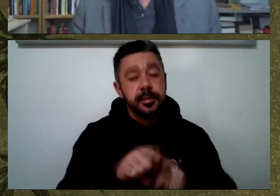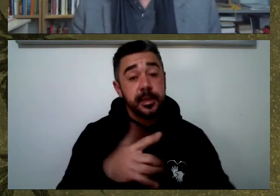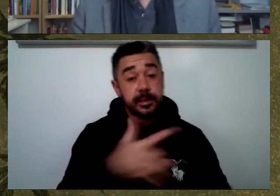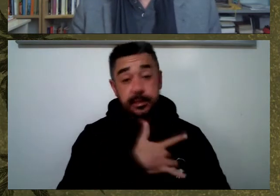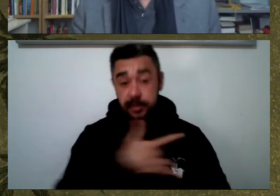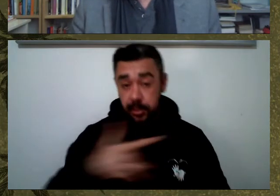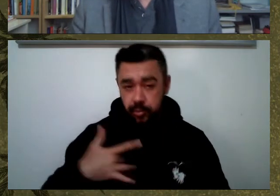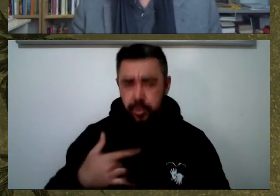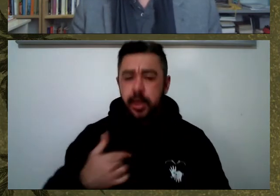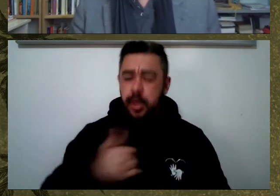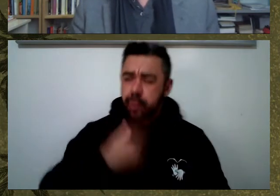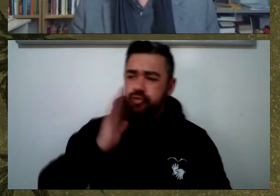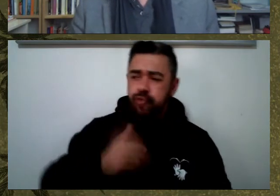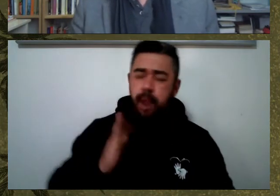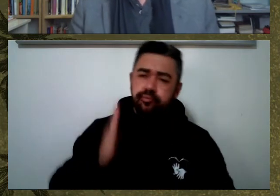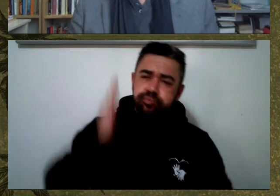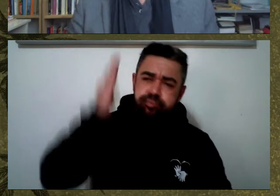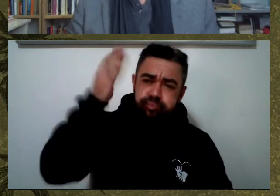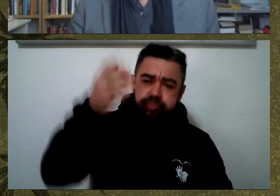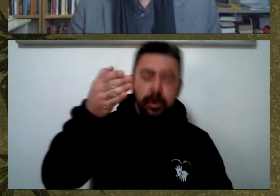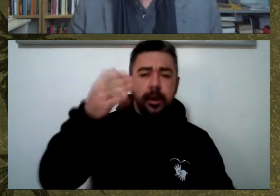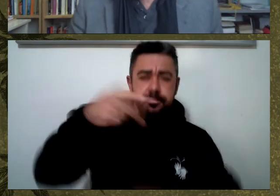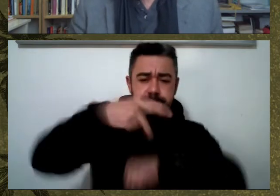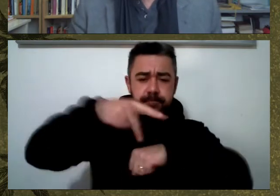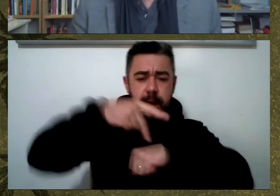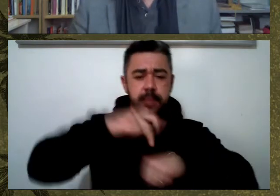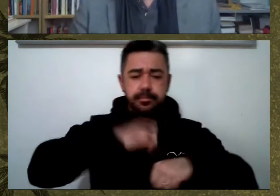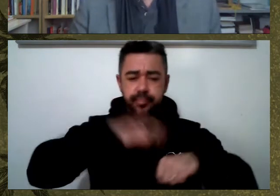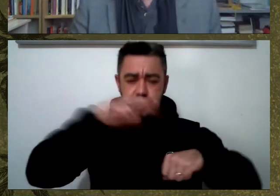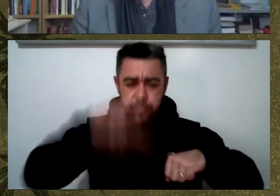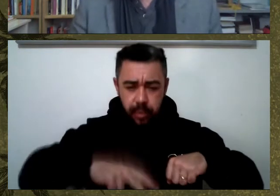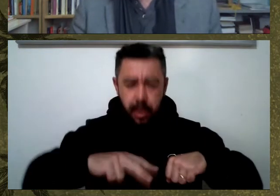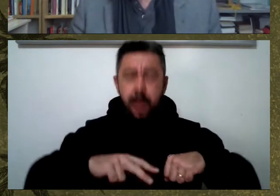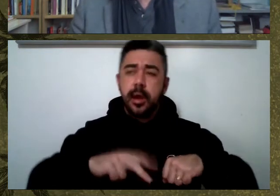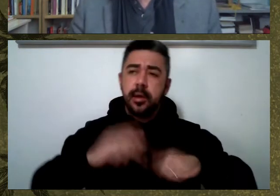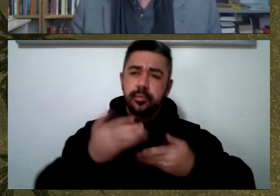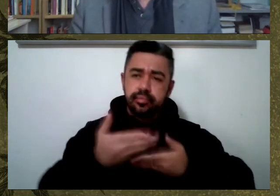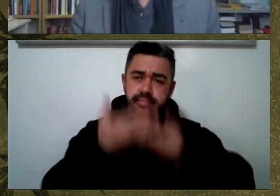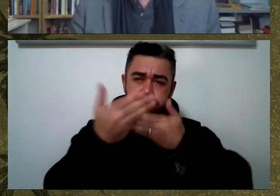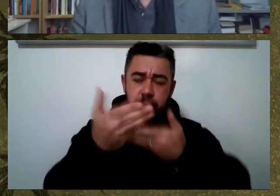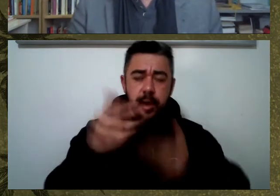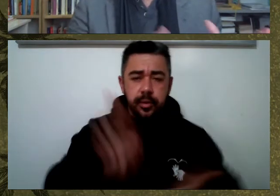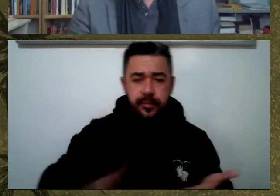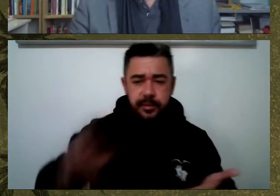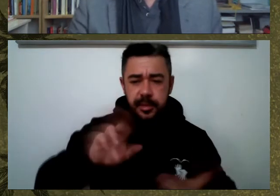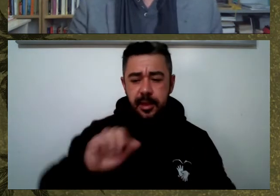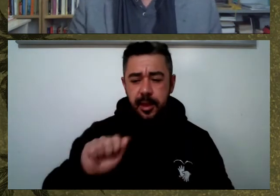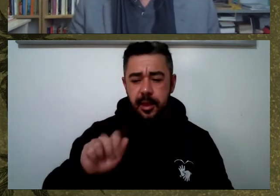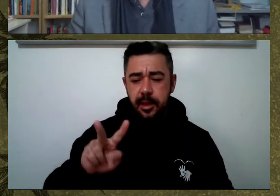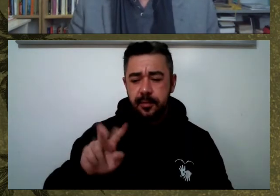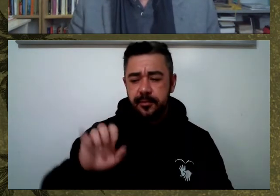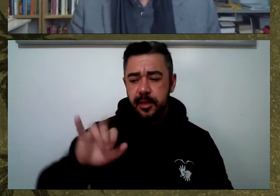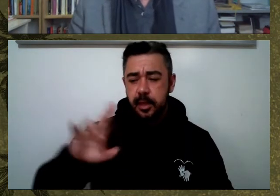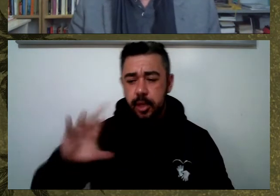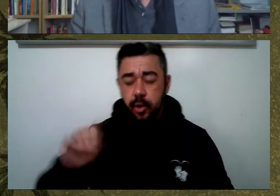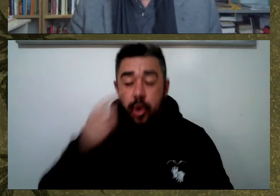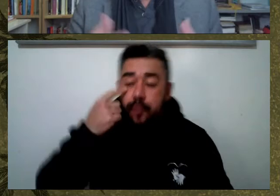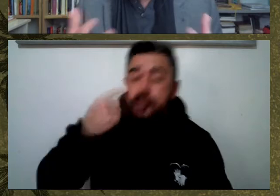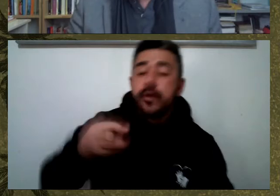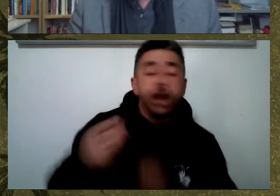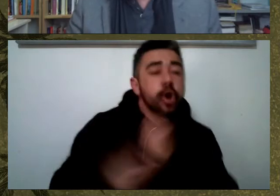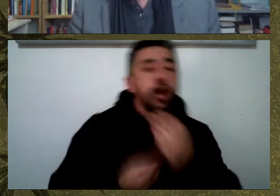visita a Portugal, 2 anos atrás, a convite da Universidade de Aveiro, um debate sobre mobilidade urbana,